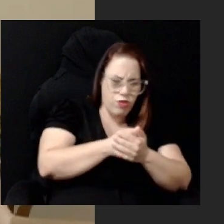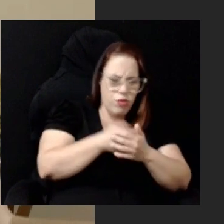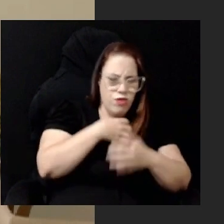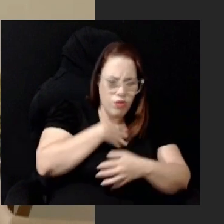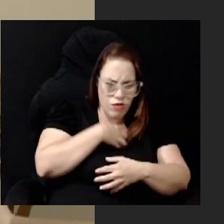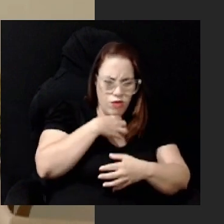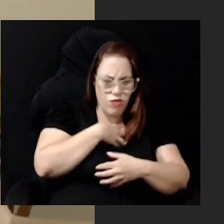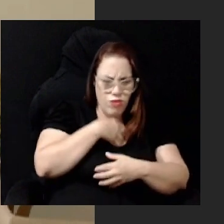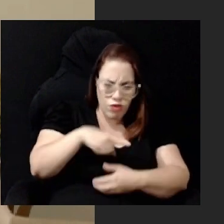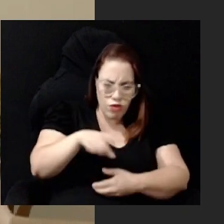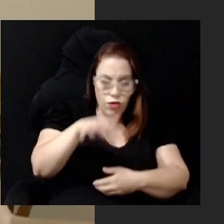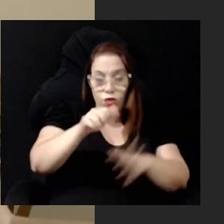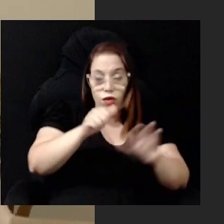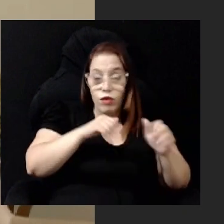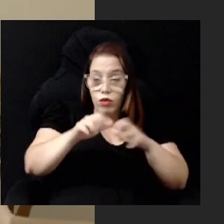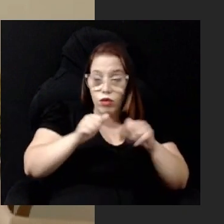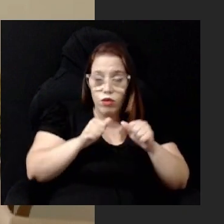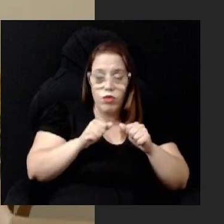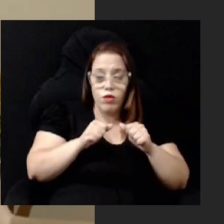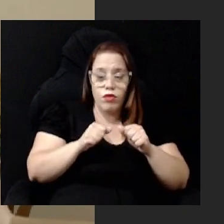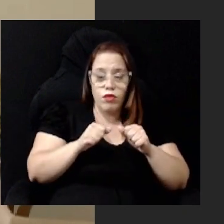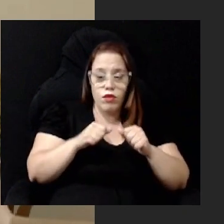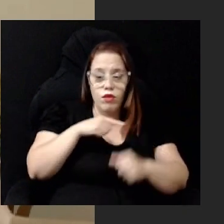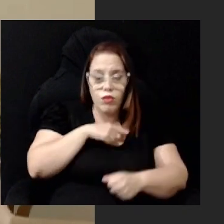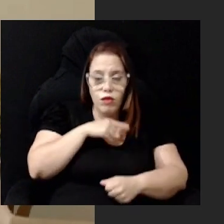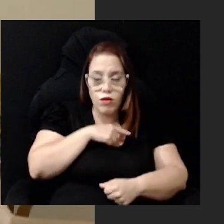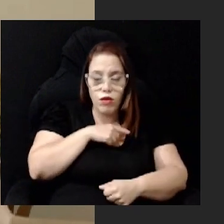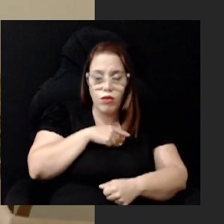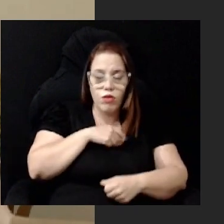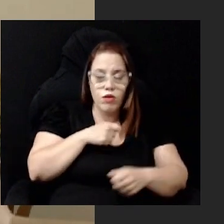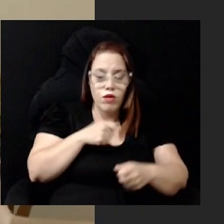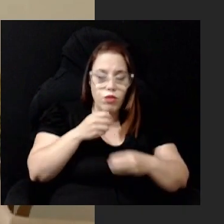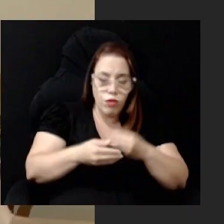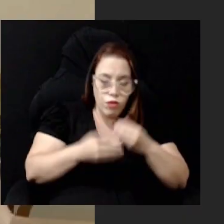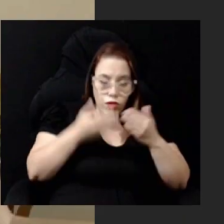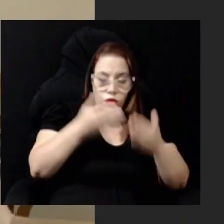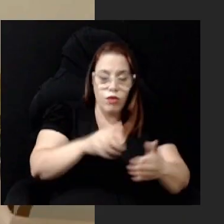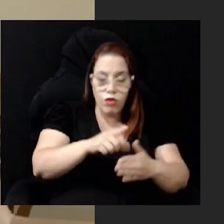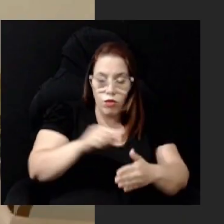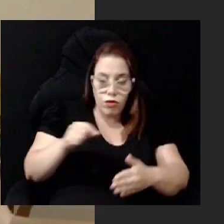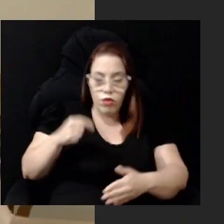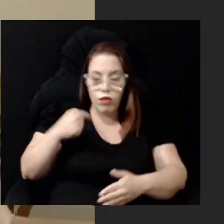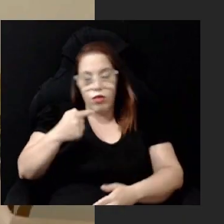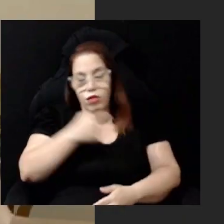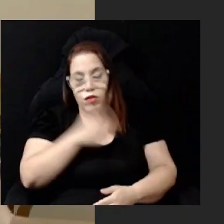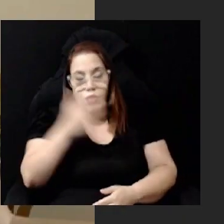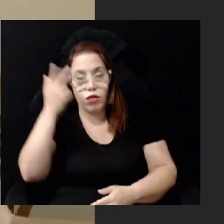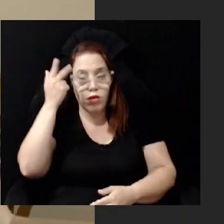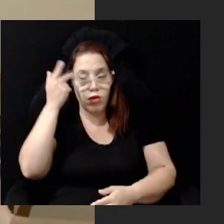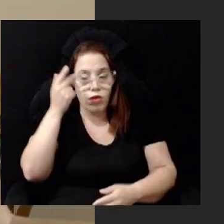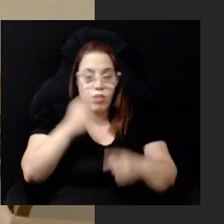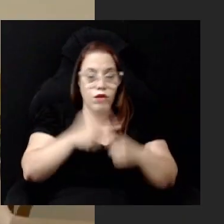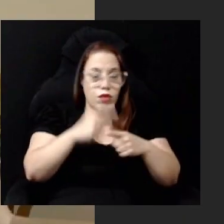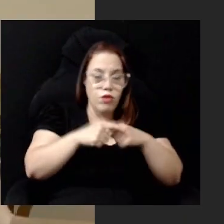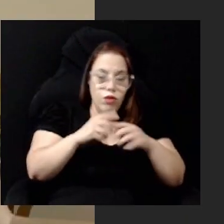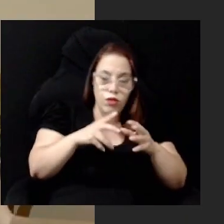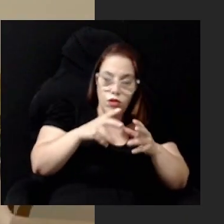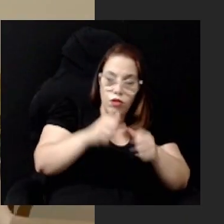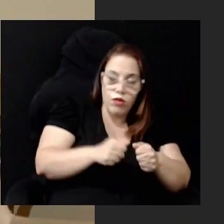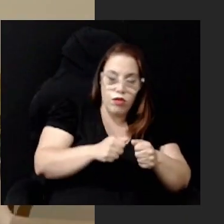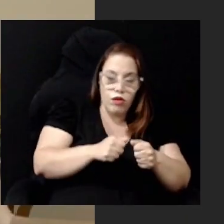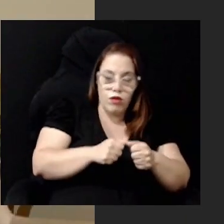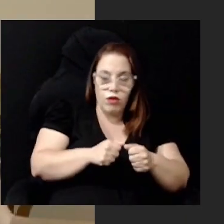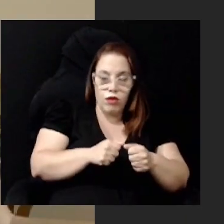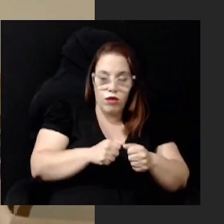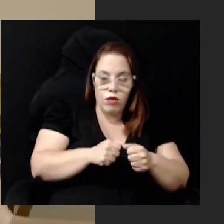é que vai chamar a atenção para que exista ali uma condição fora do habitual. porque na grande maioria das